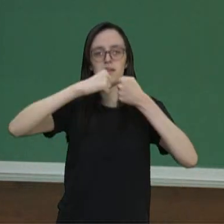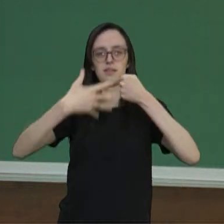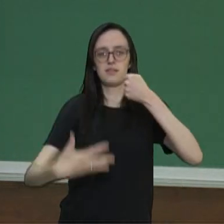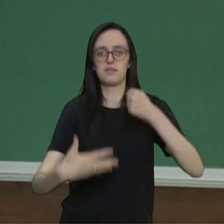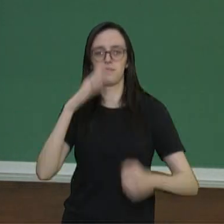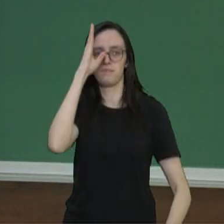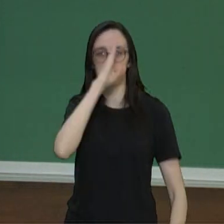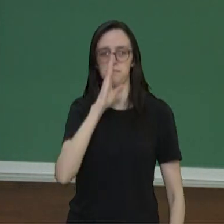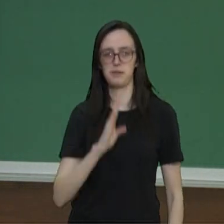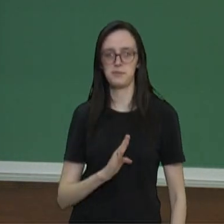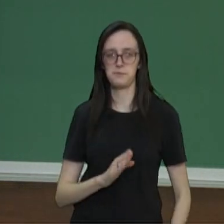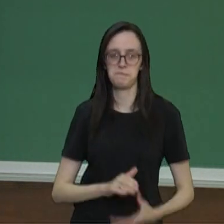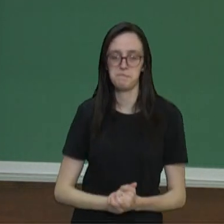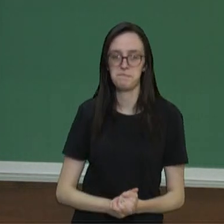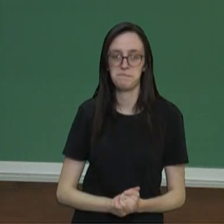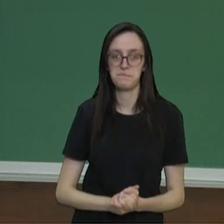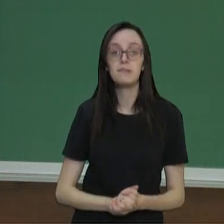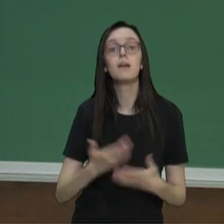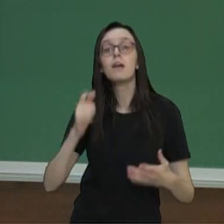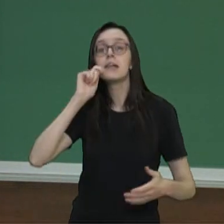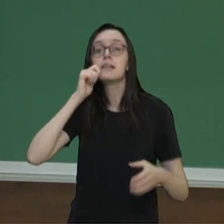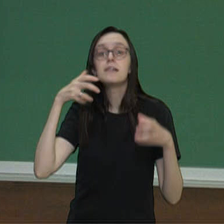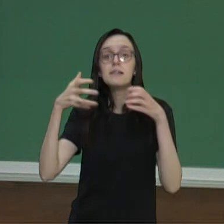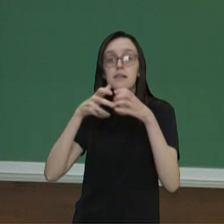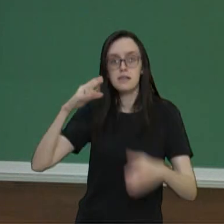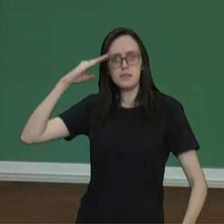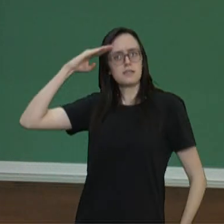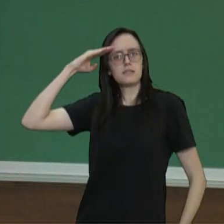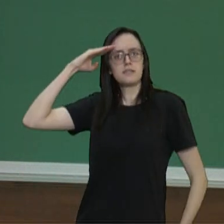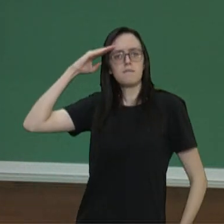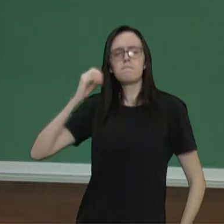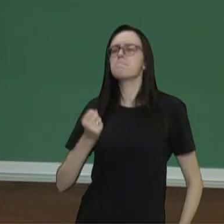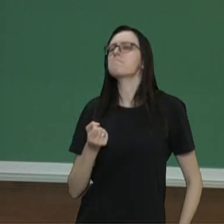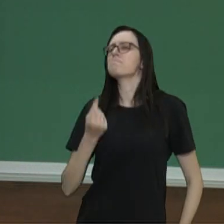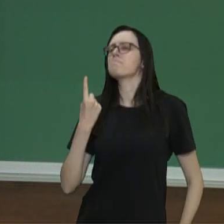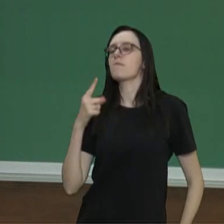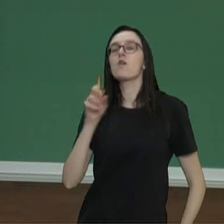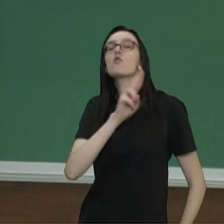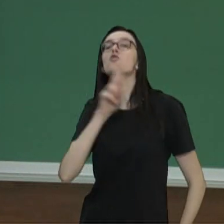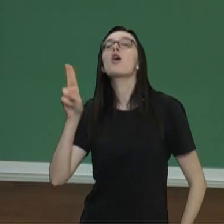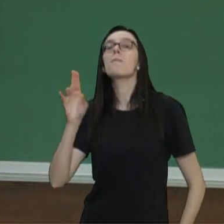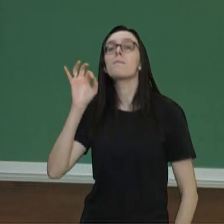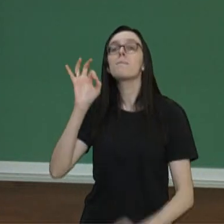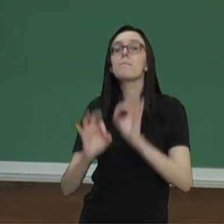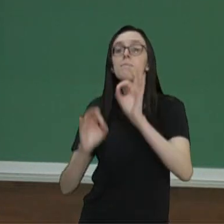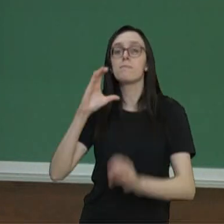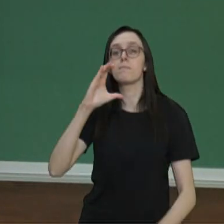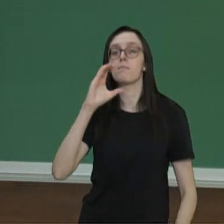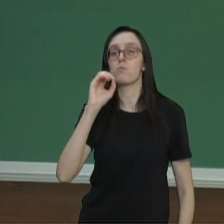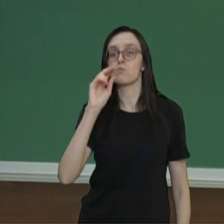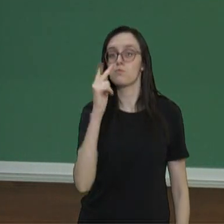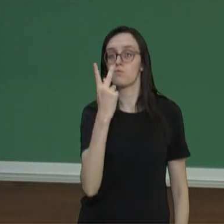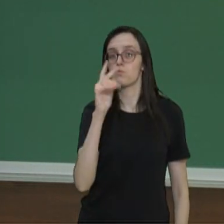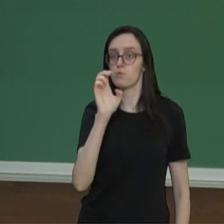no Brasil. E o Serviço Secreto do Exército chamou esse plano de Plano Cohen. Olha isso, o